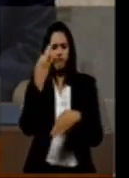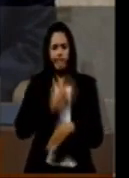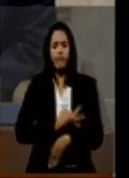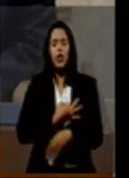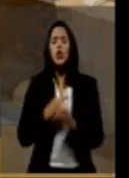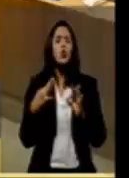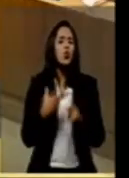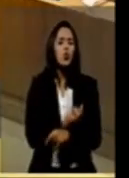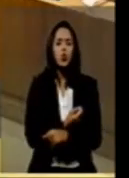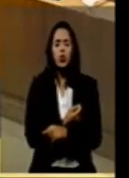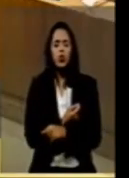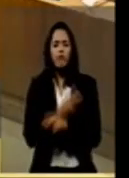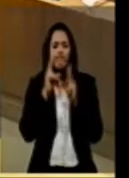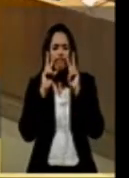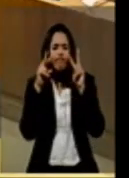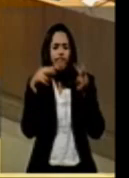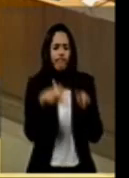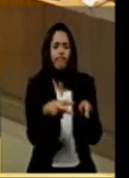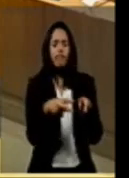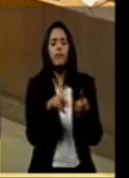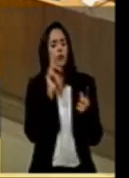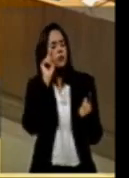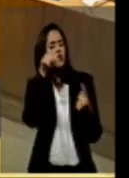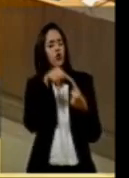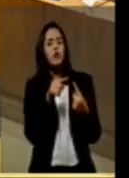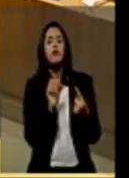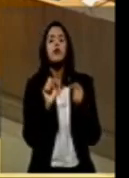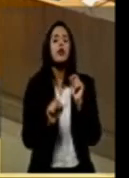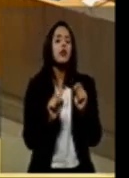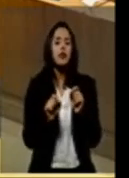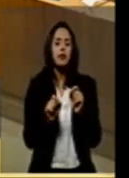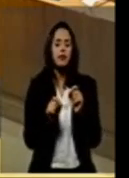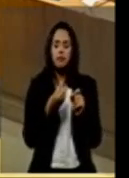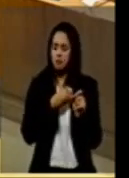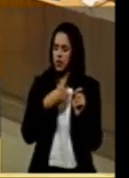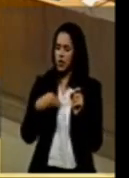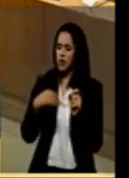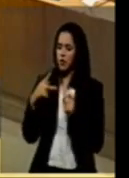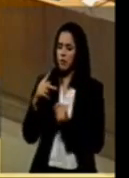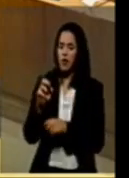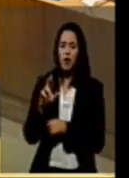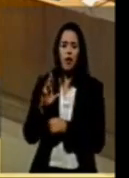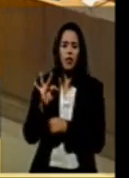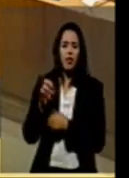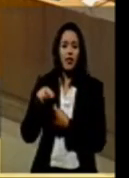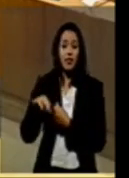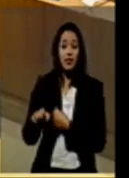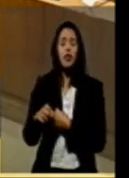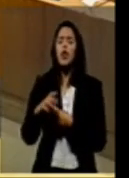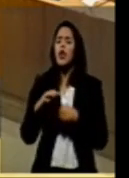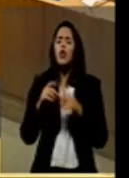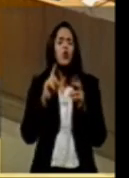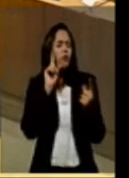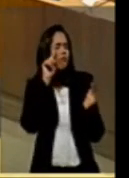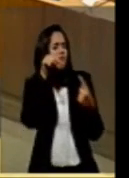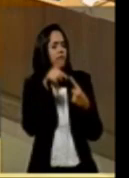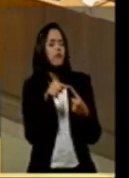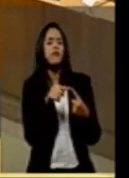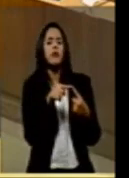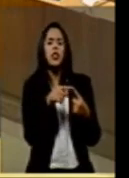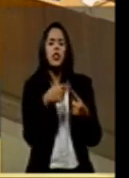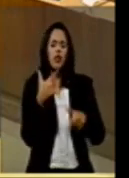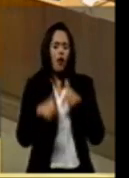tudo voltado ao fim ao cabo início zé paulo pertence à prestação jurisdicional cada vez mais